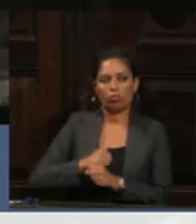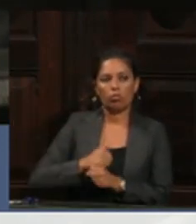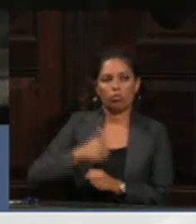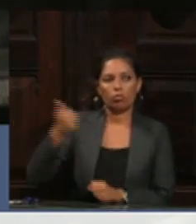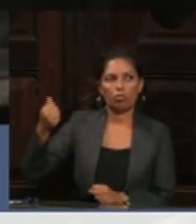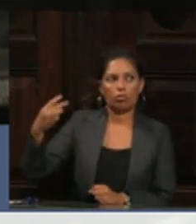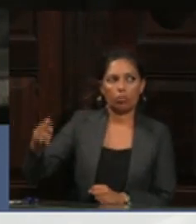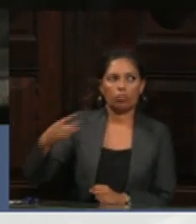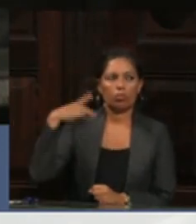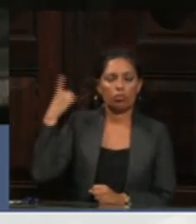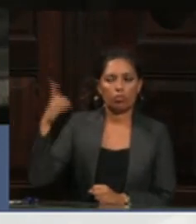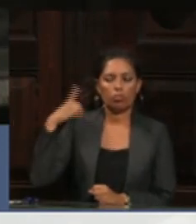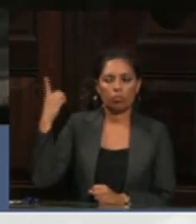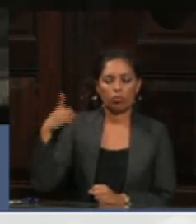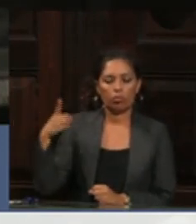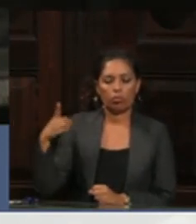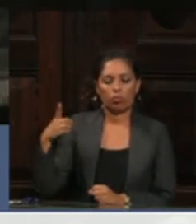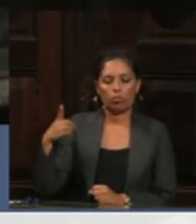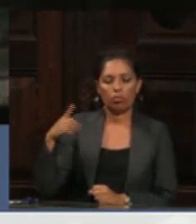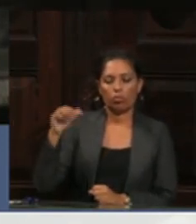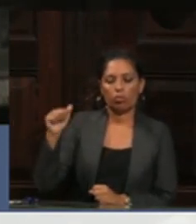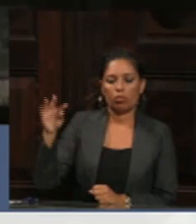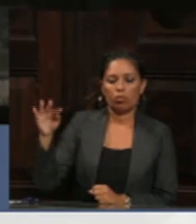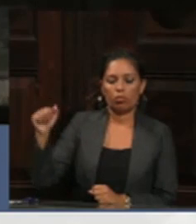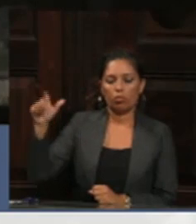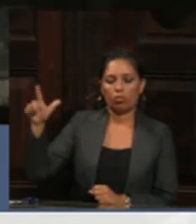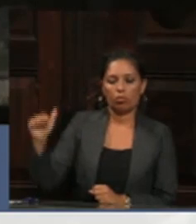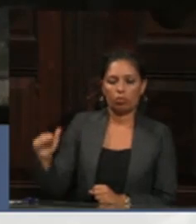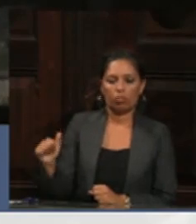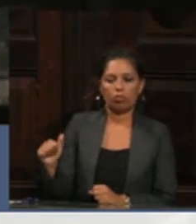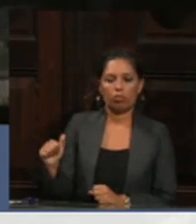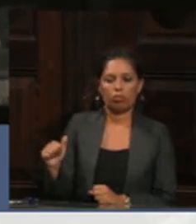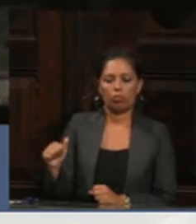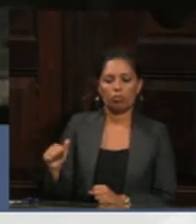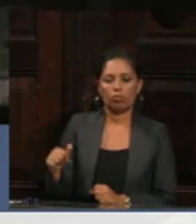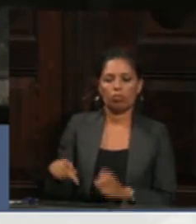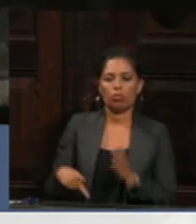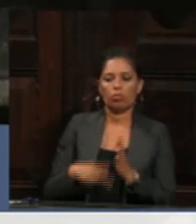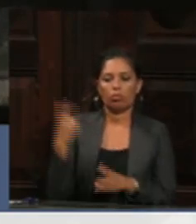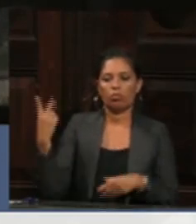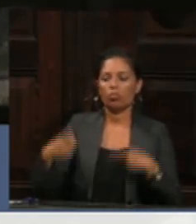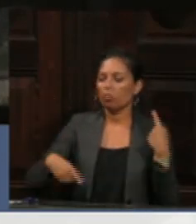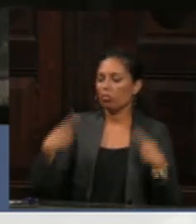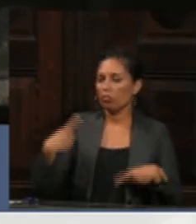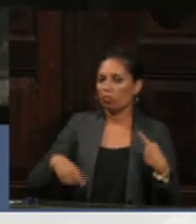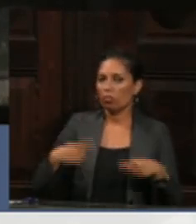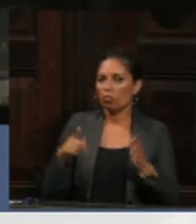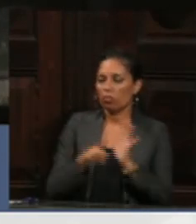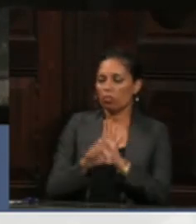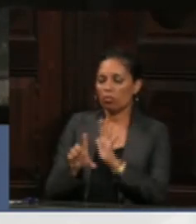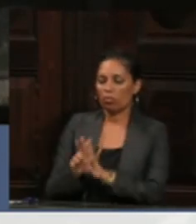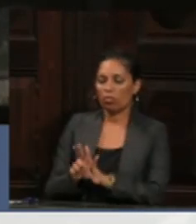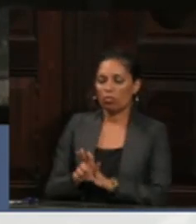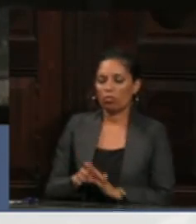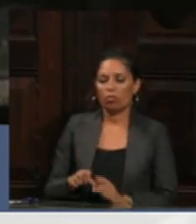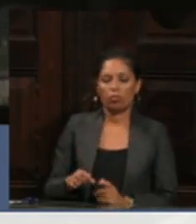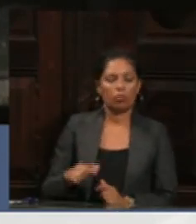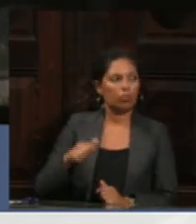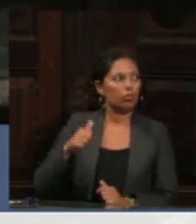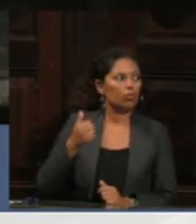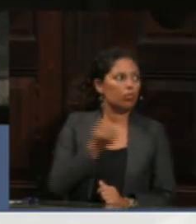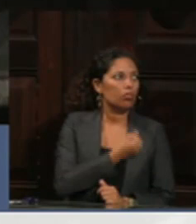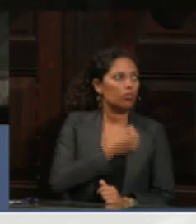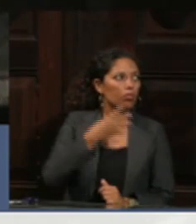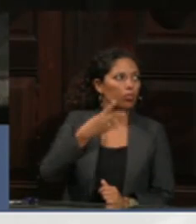2457-A/2013, de autoria do deputado Átila Nunes. Em segunda discussão, projeto de lei